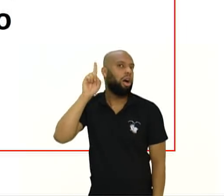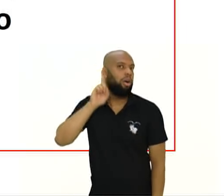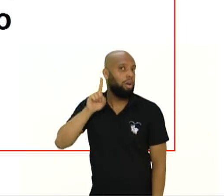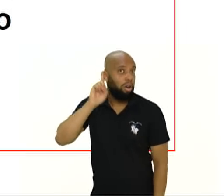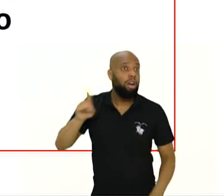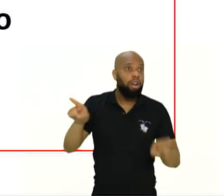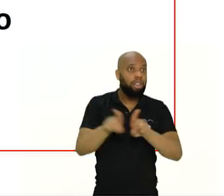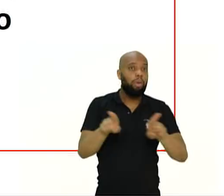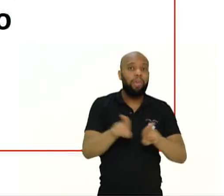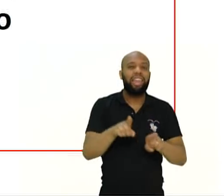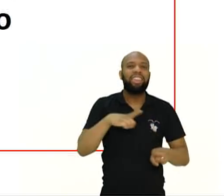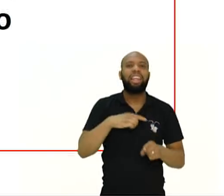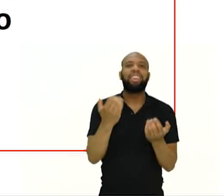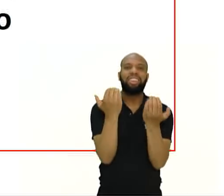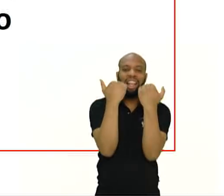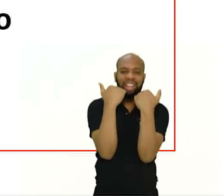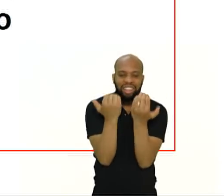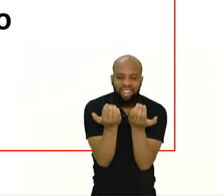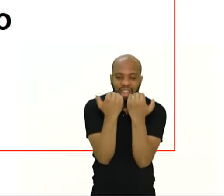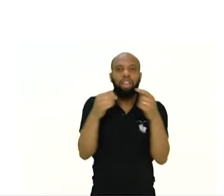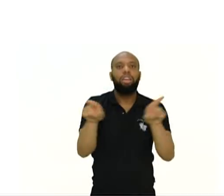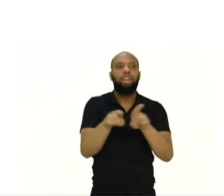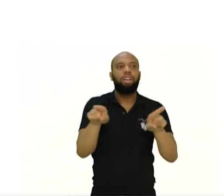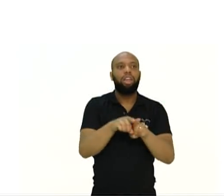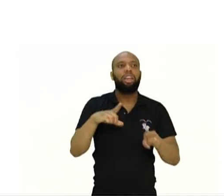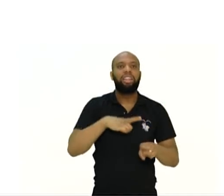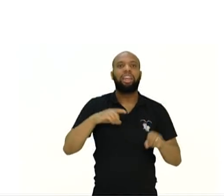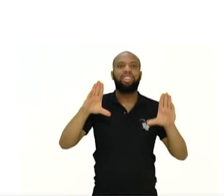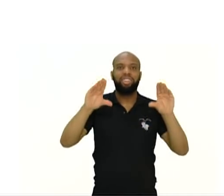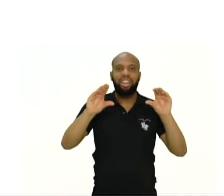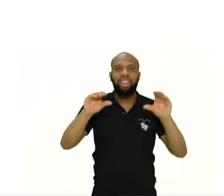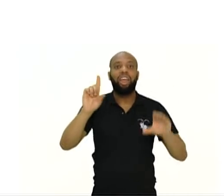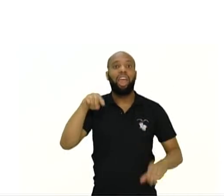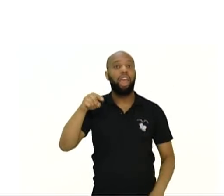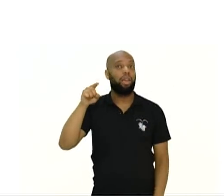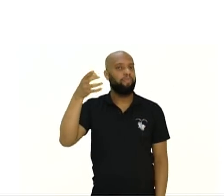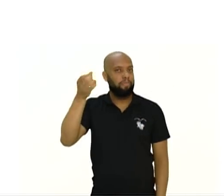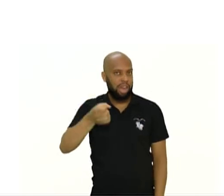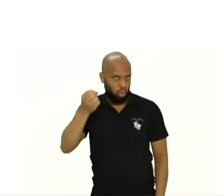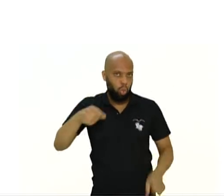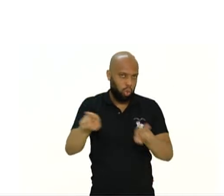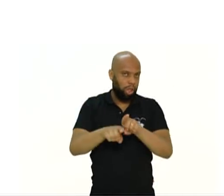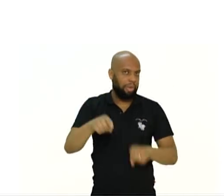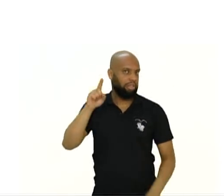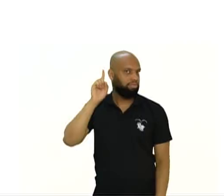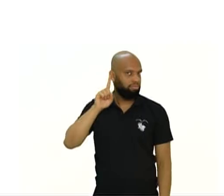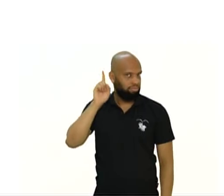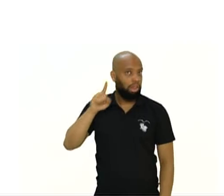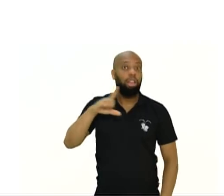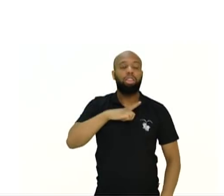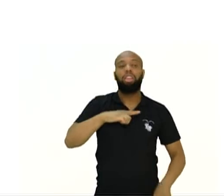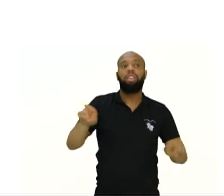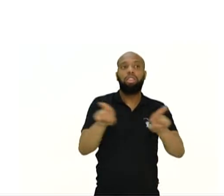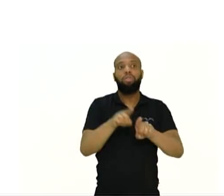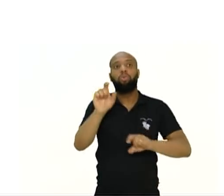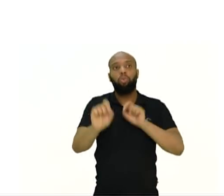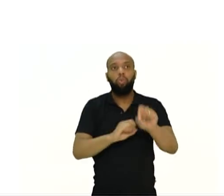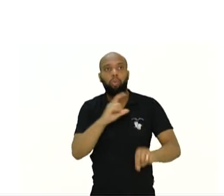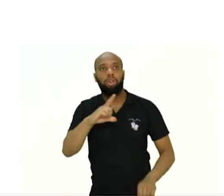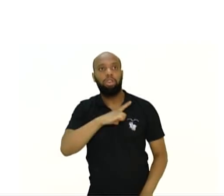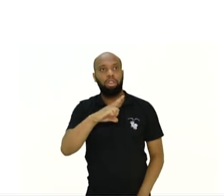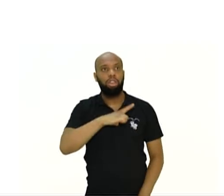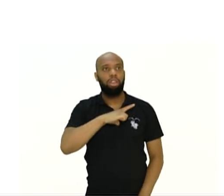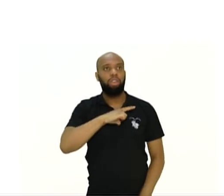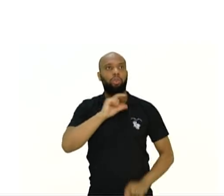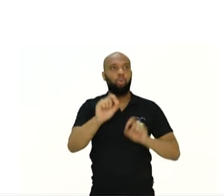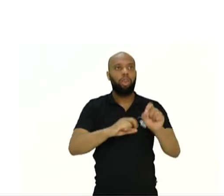o cinturão do milho e o cinturão do algodão. Nessas grandes planícies também nós vamos ter